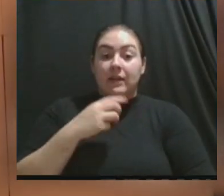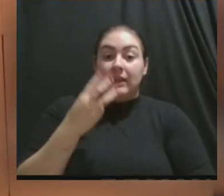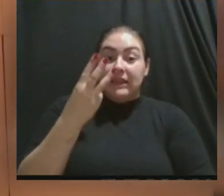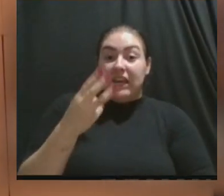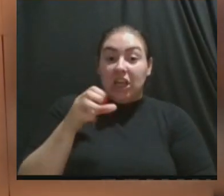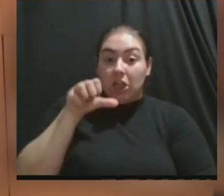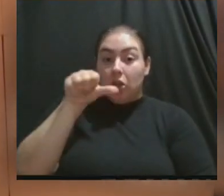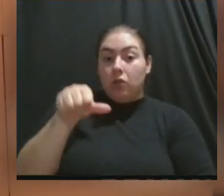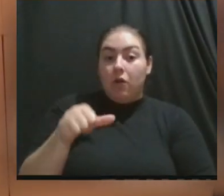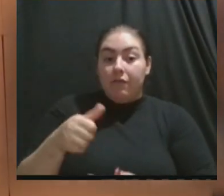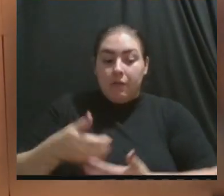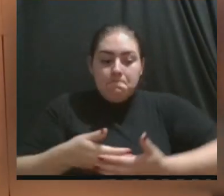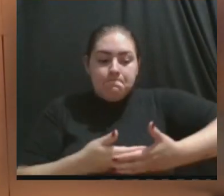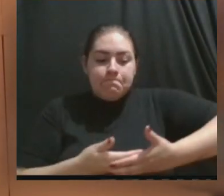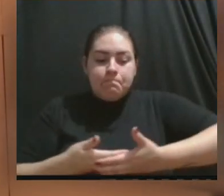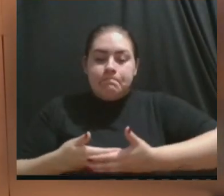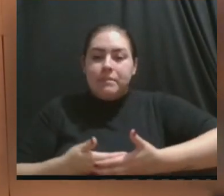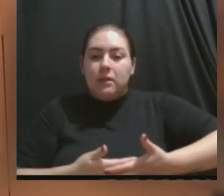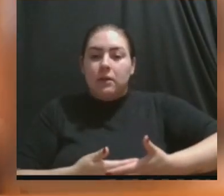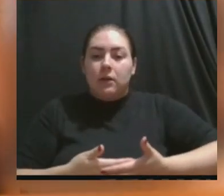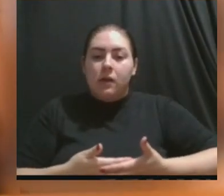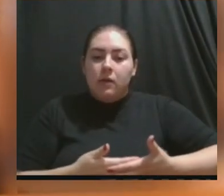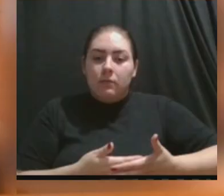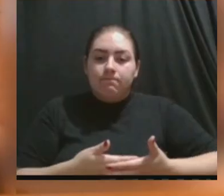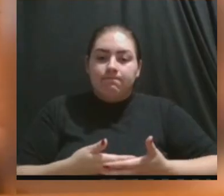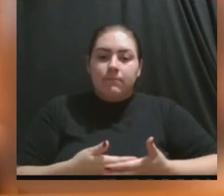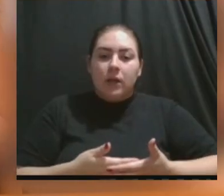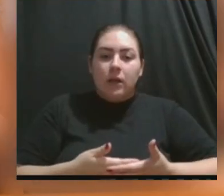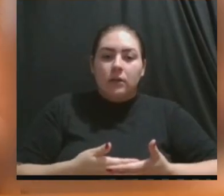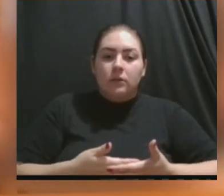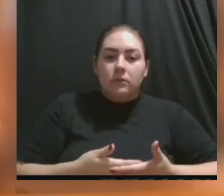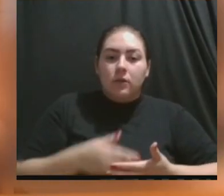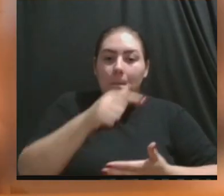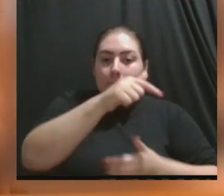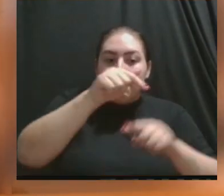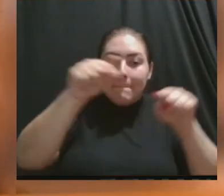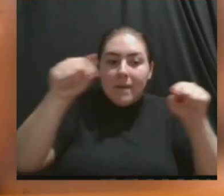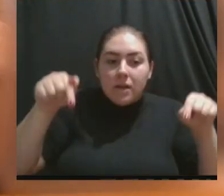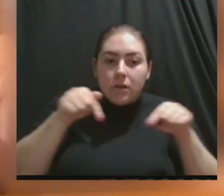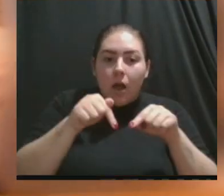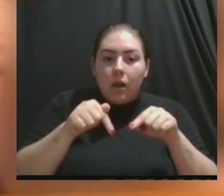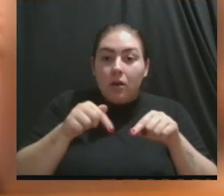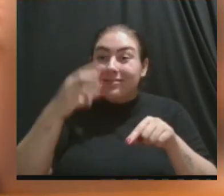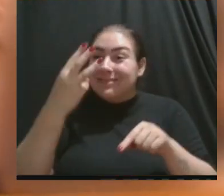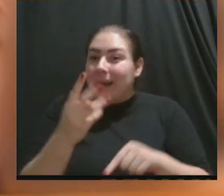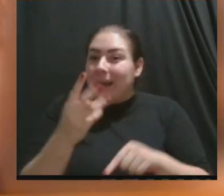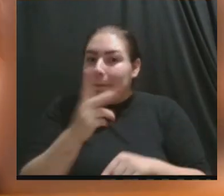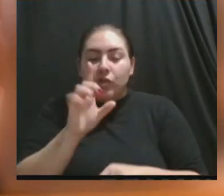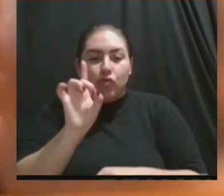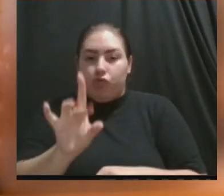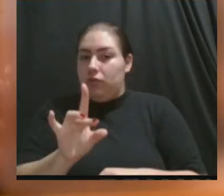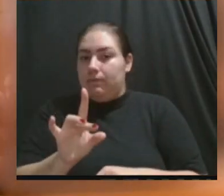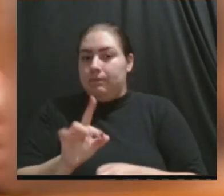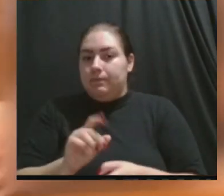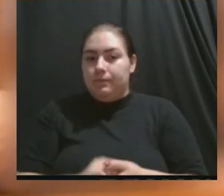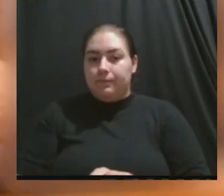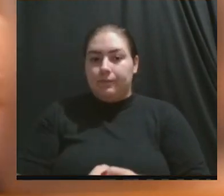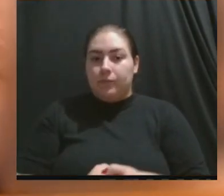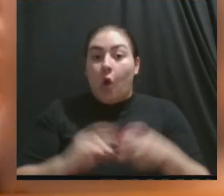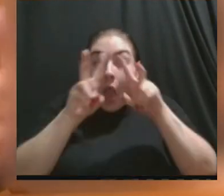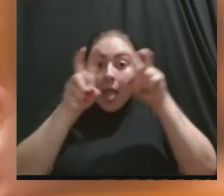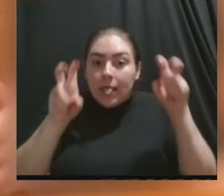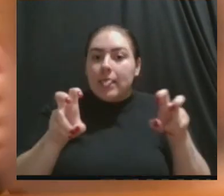numa sala, com 3 agentes. Esse é um tema que é necessário políticas